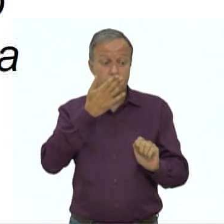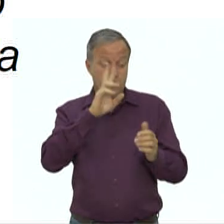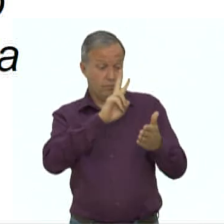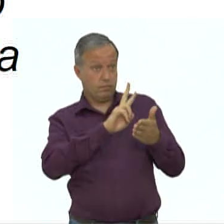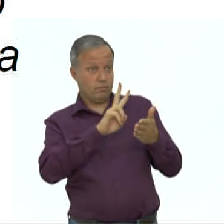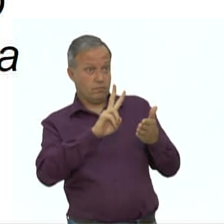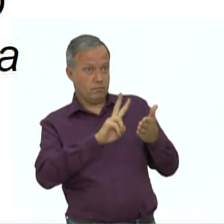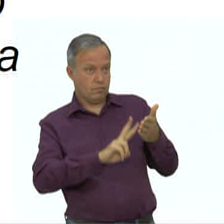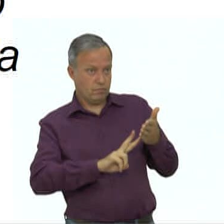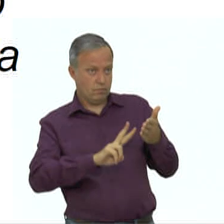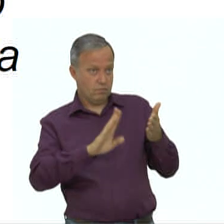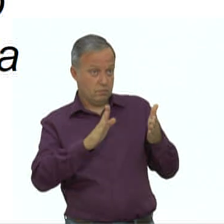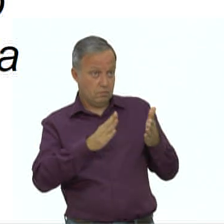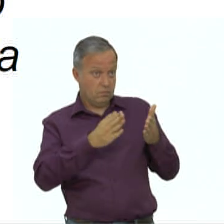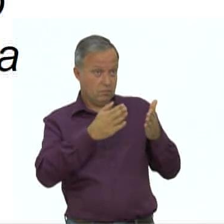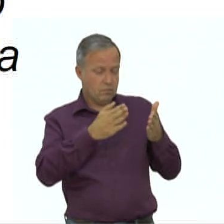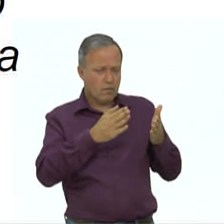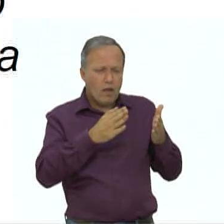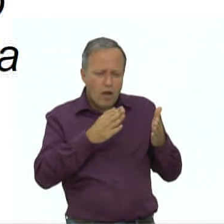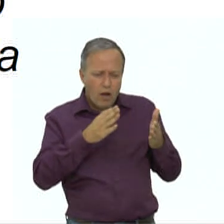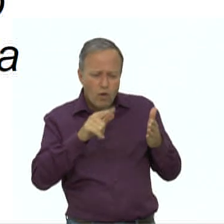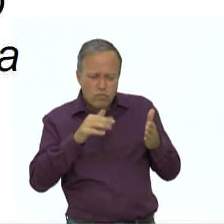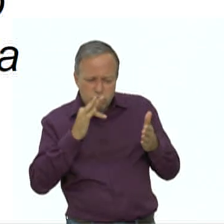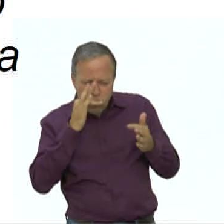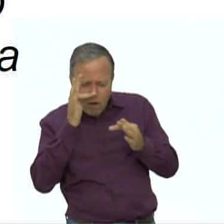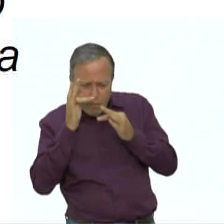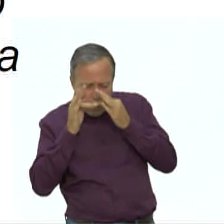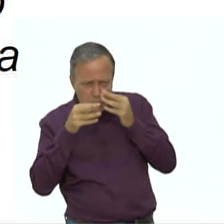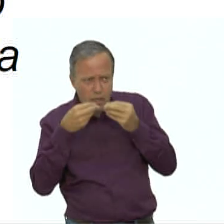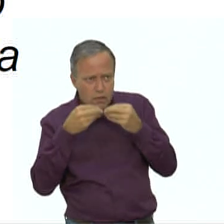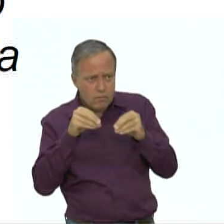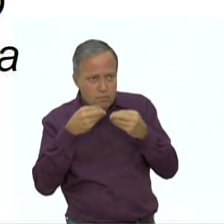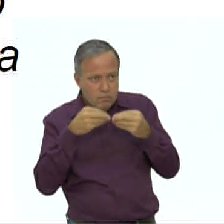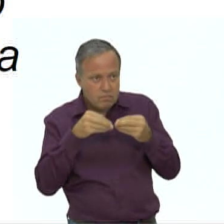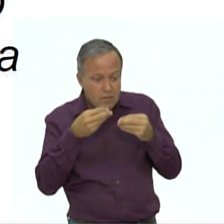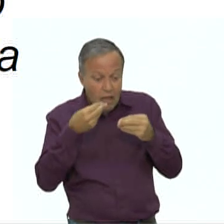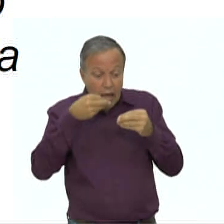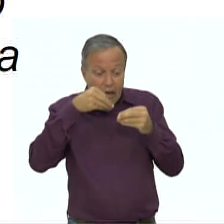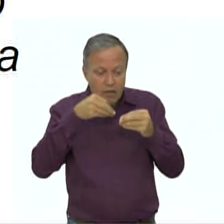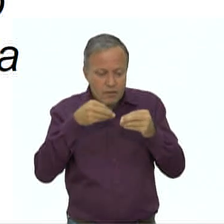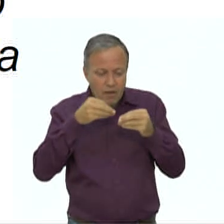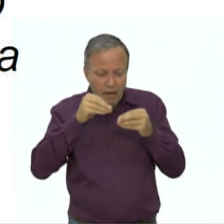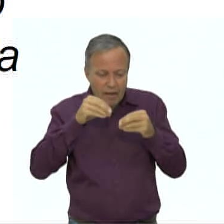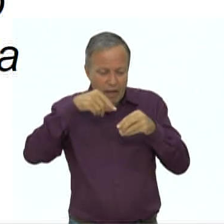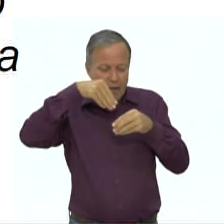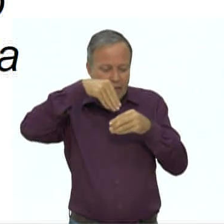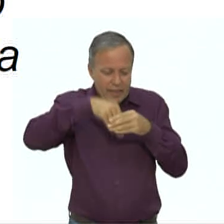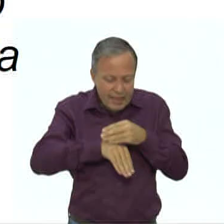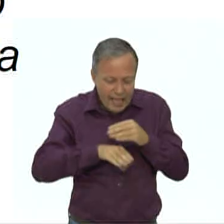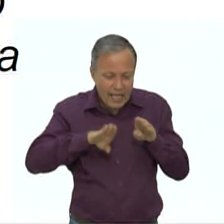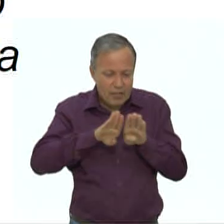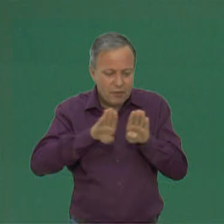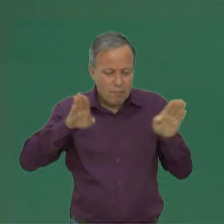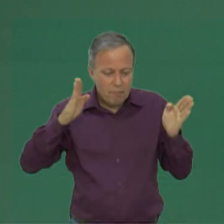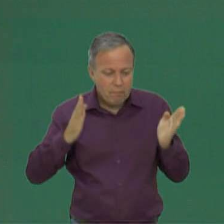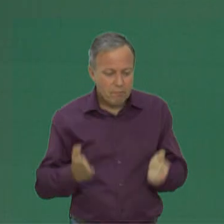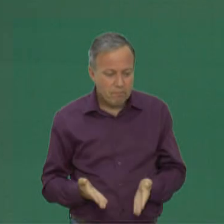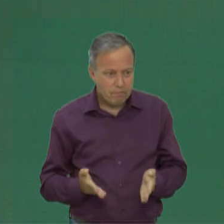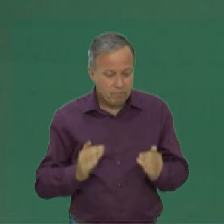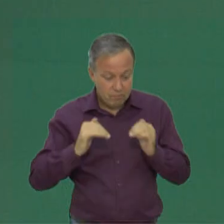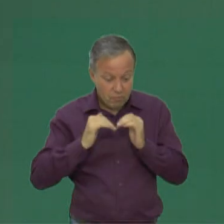lector? La palmeira de plástico que há dentro de la caja. Esse é o